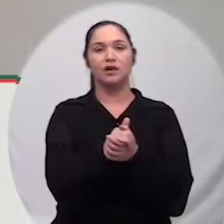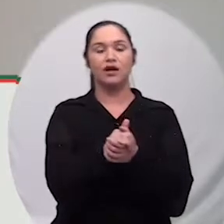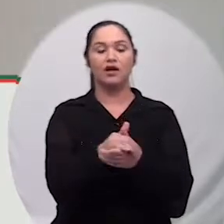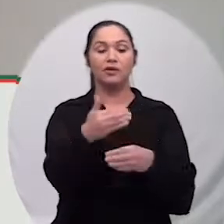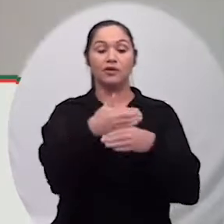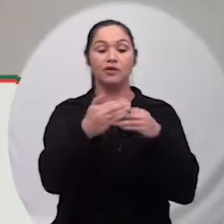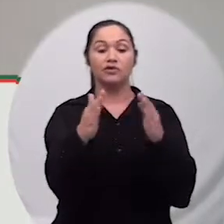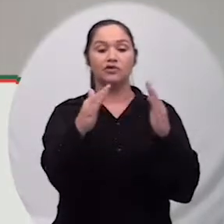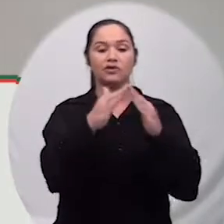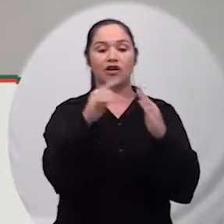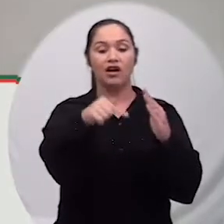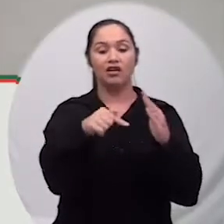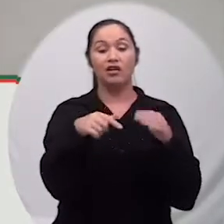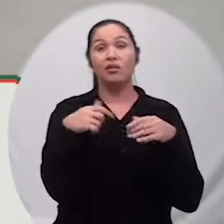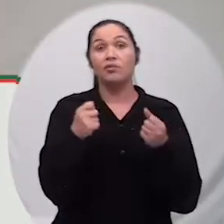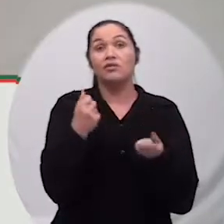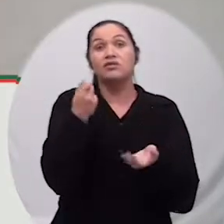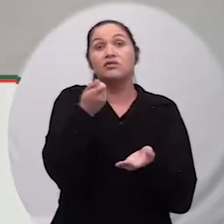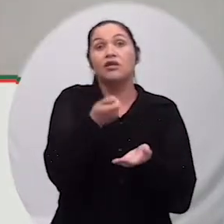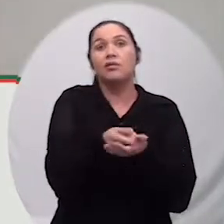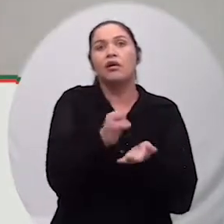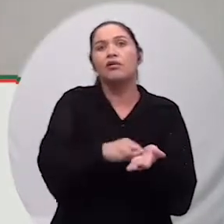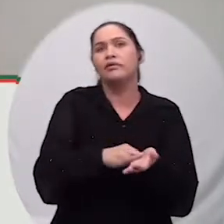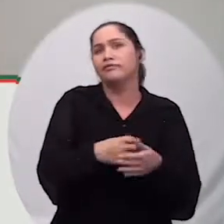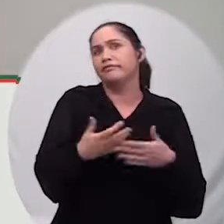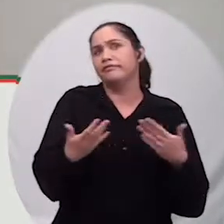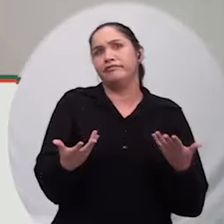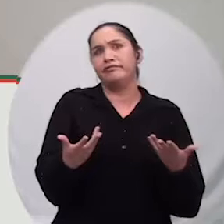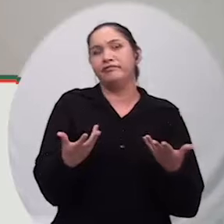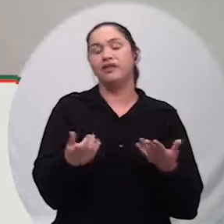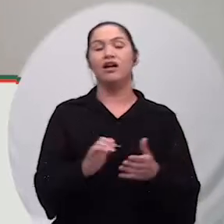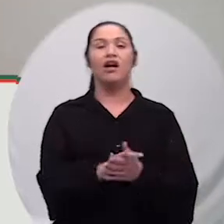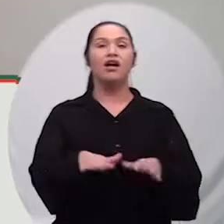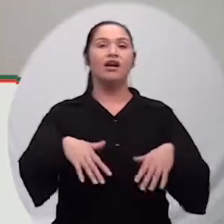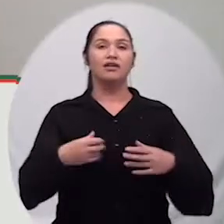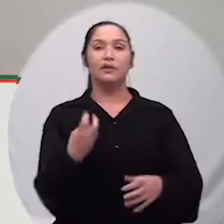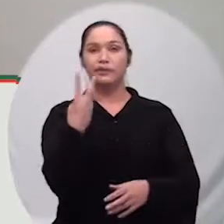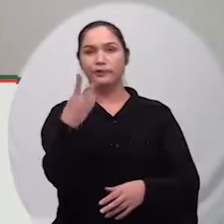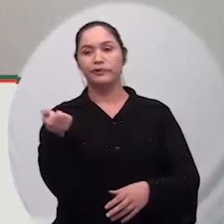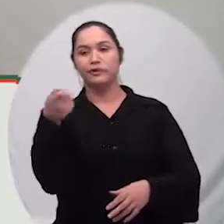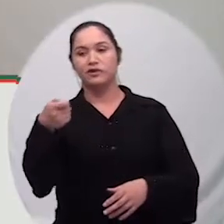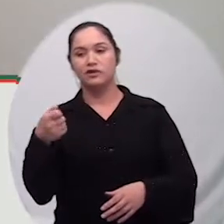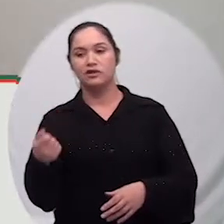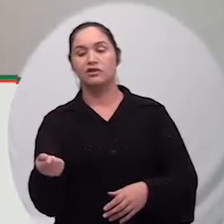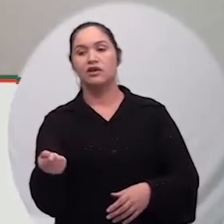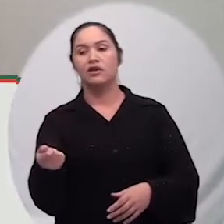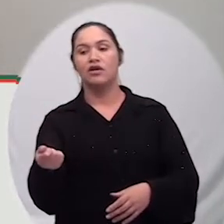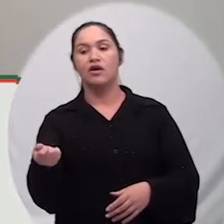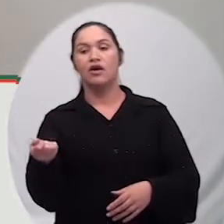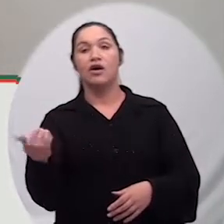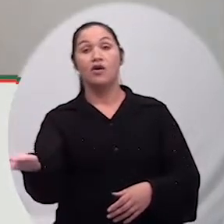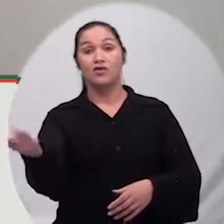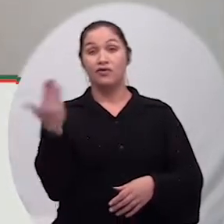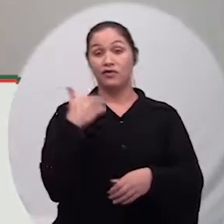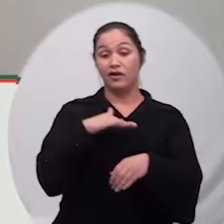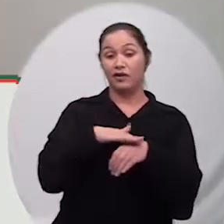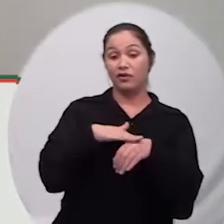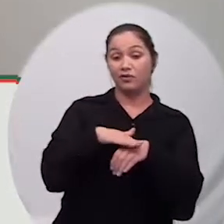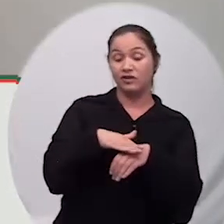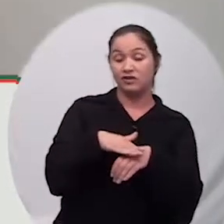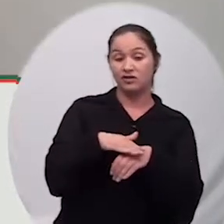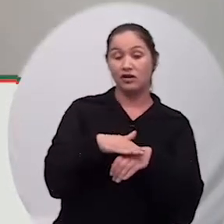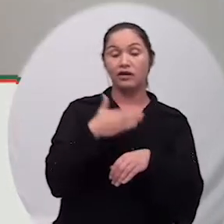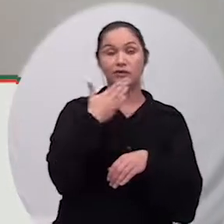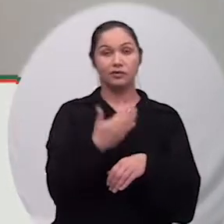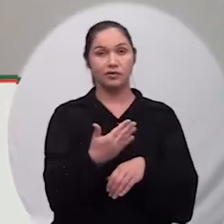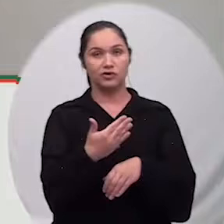IPTU. Então, duas associações nos procuraram, a gente fez o projeto, e elas estão em débito com a